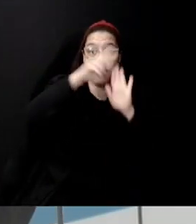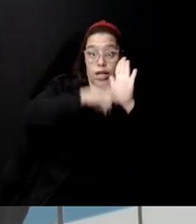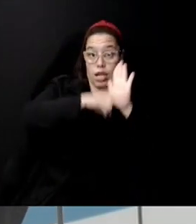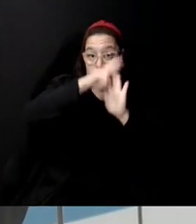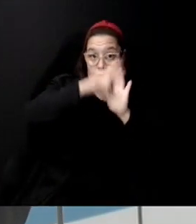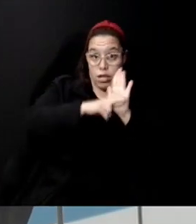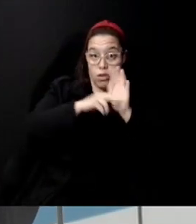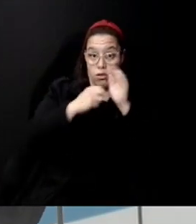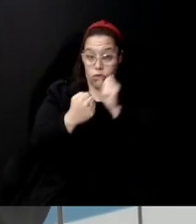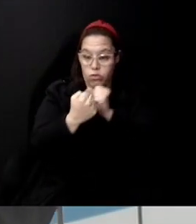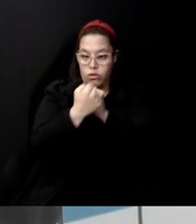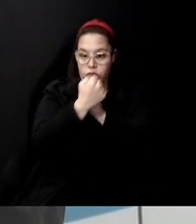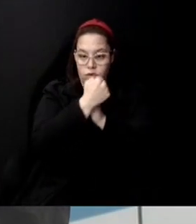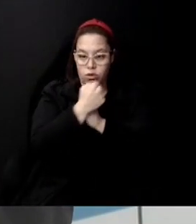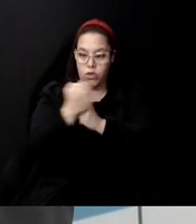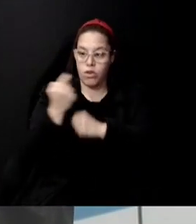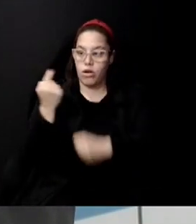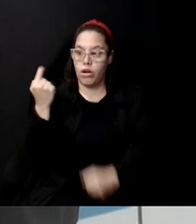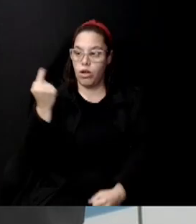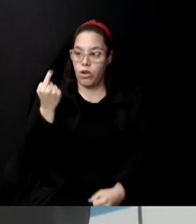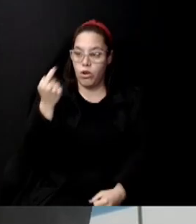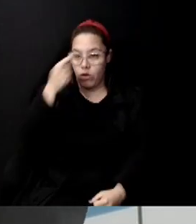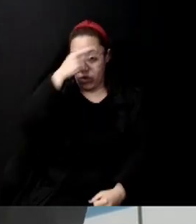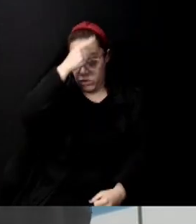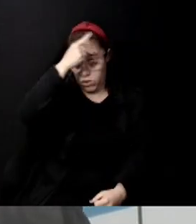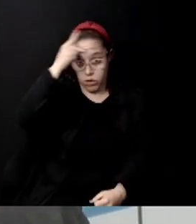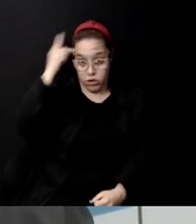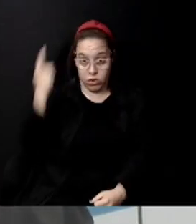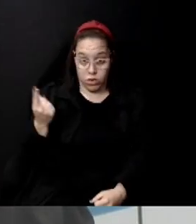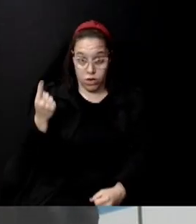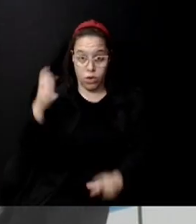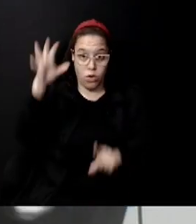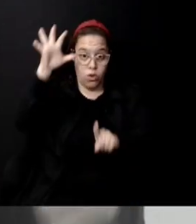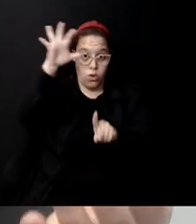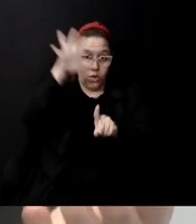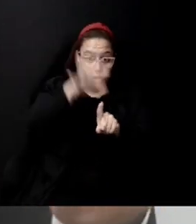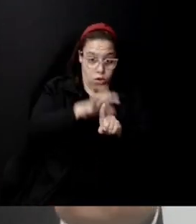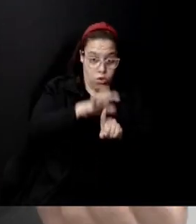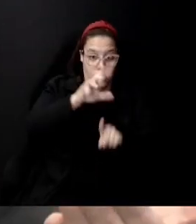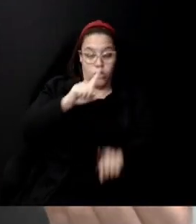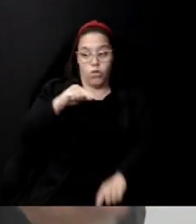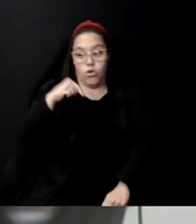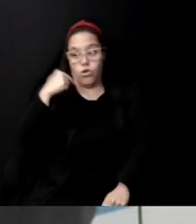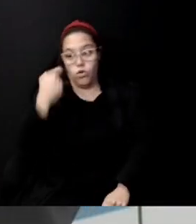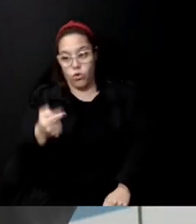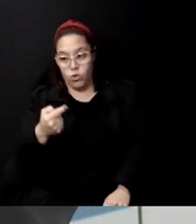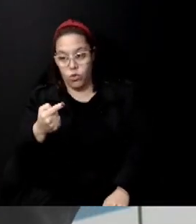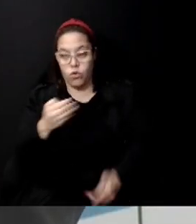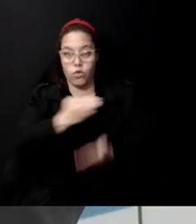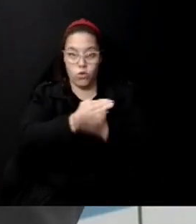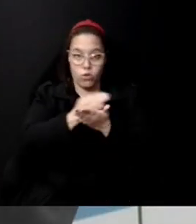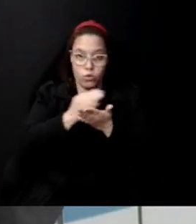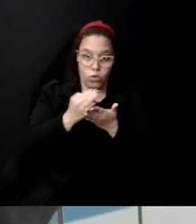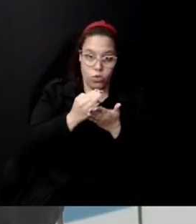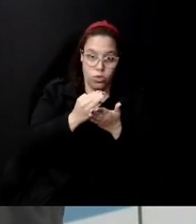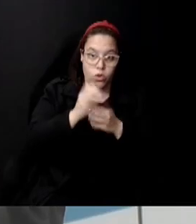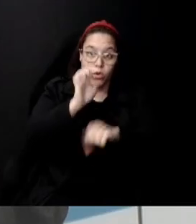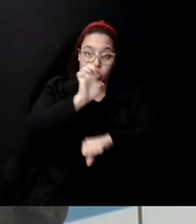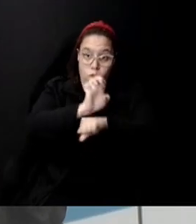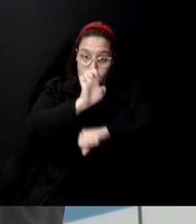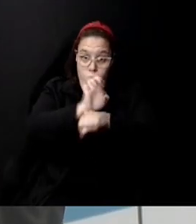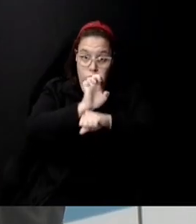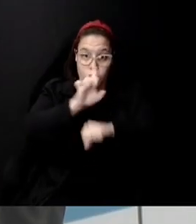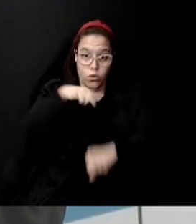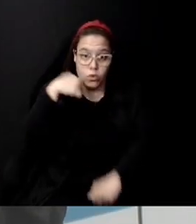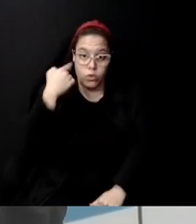o indivíduo da ação abusiva de outro agente. No início do Estado, e depois se percebeu